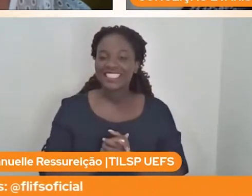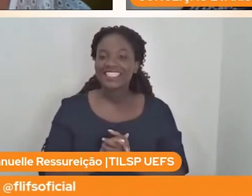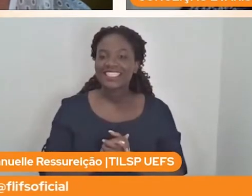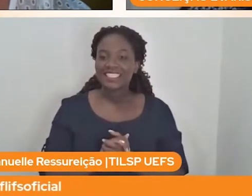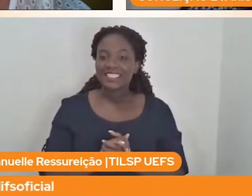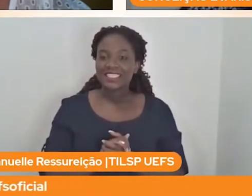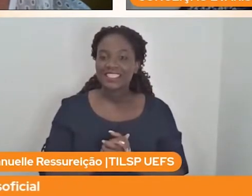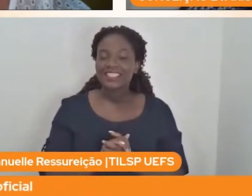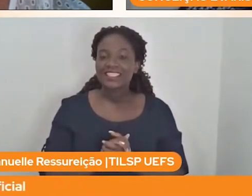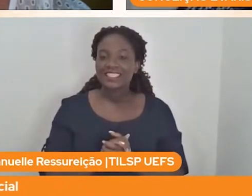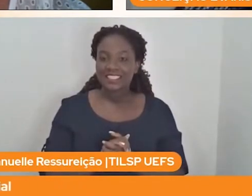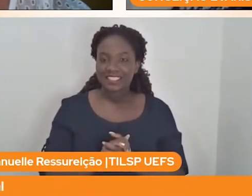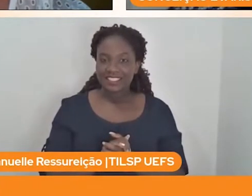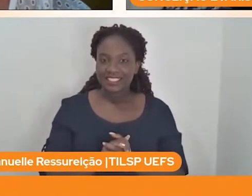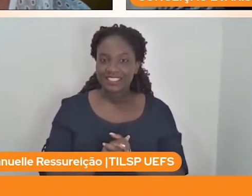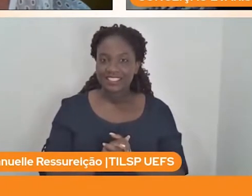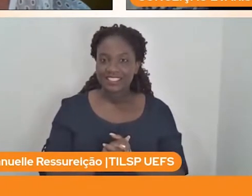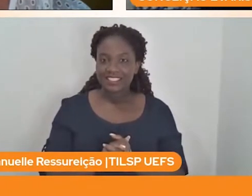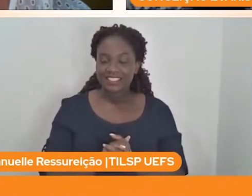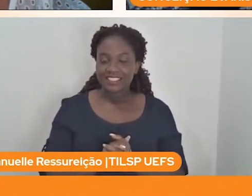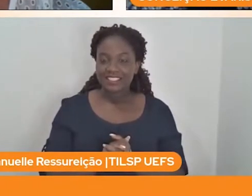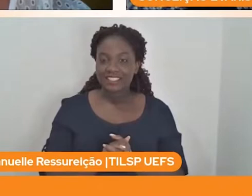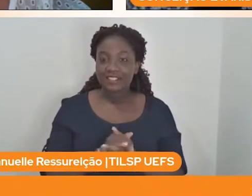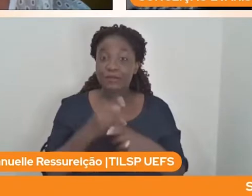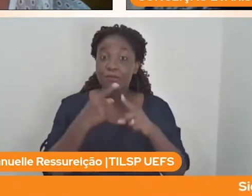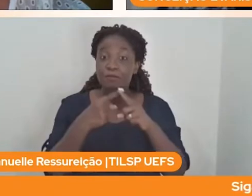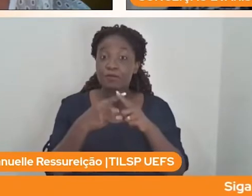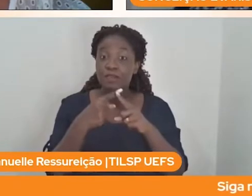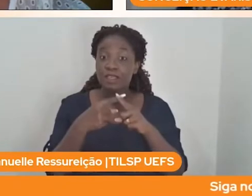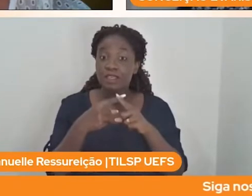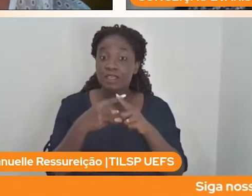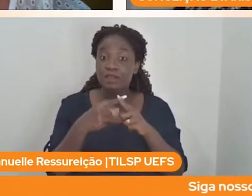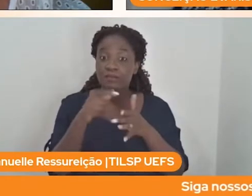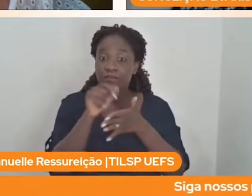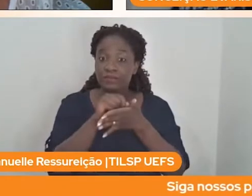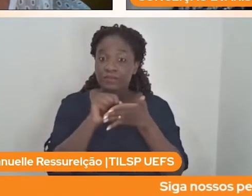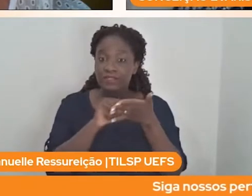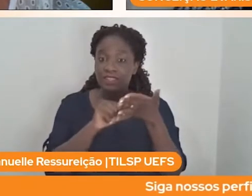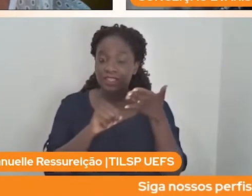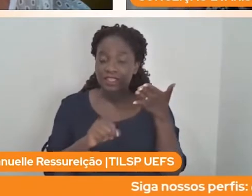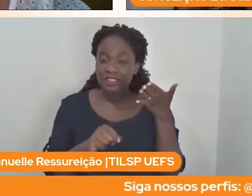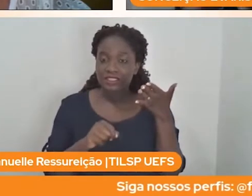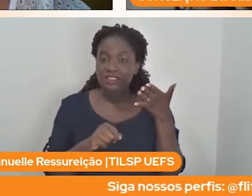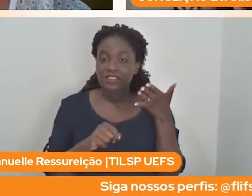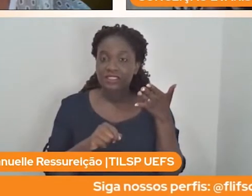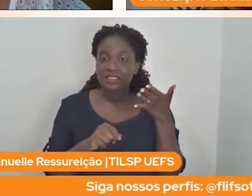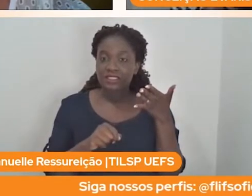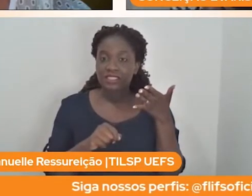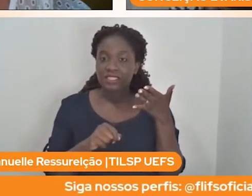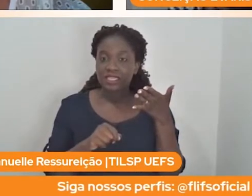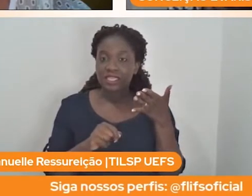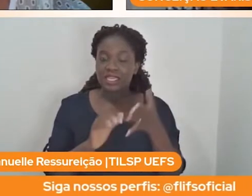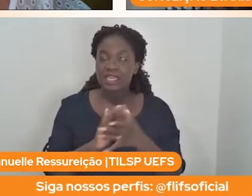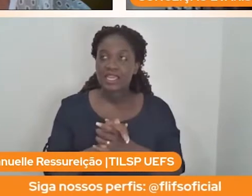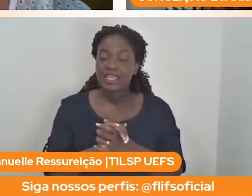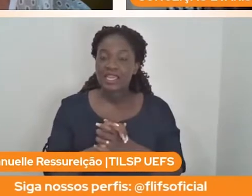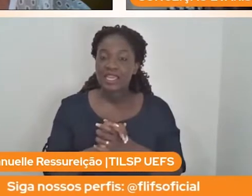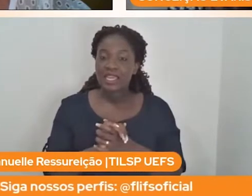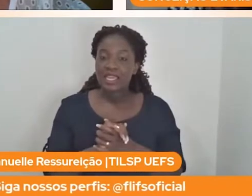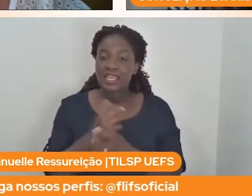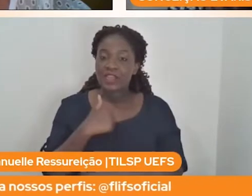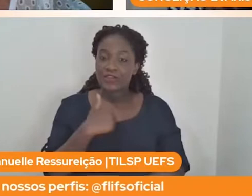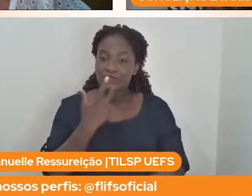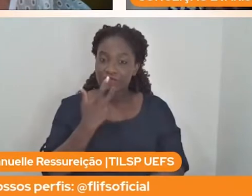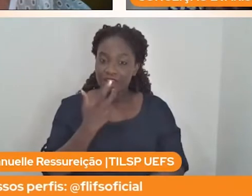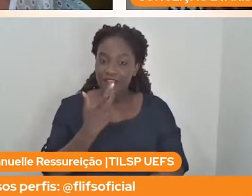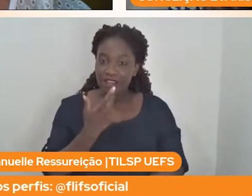também por que eu escrevo? Não me pergunta por que eu escrevo. Eu falo isso não é